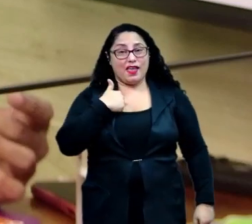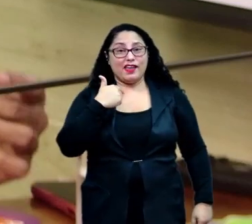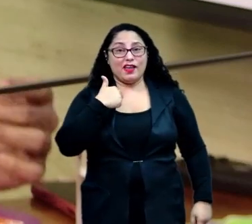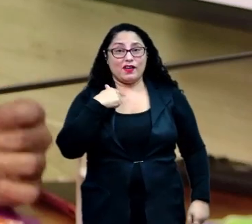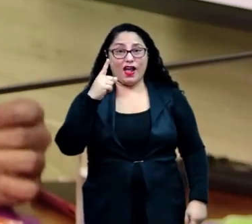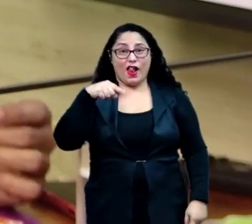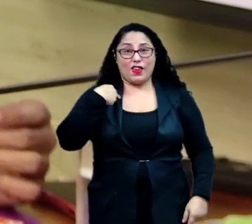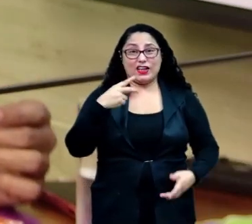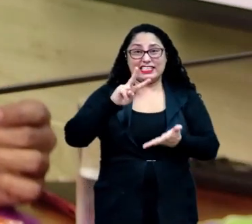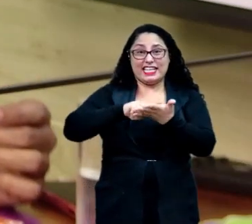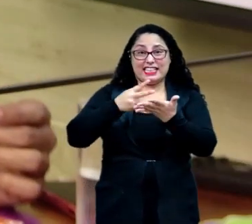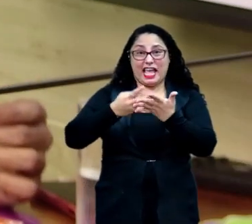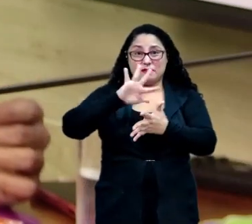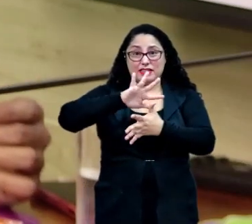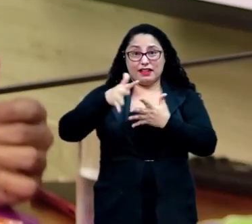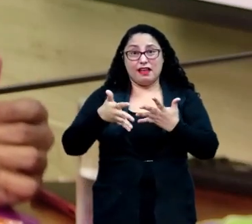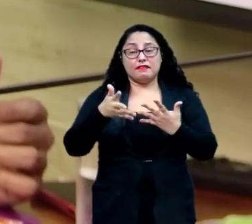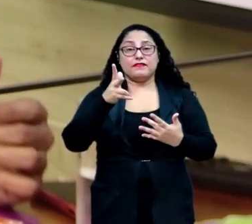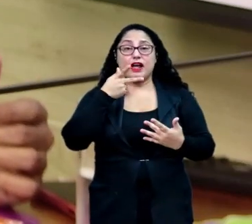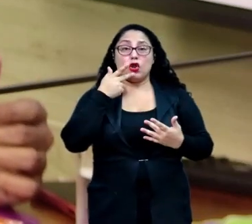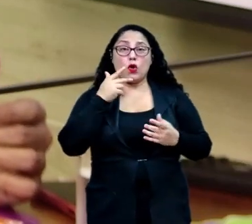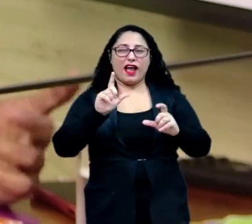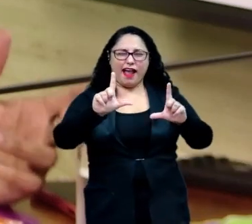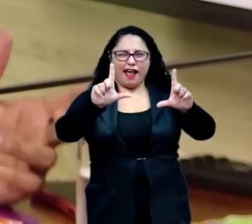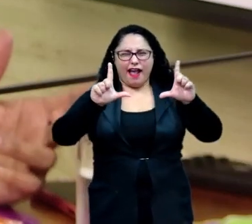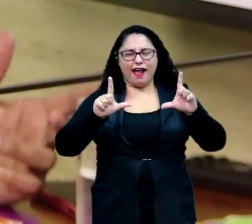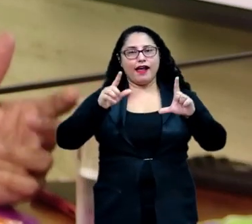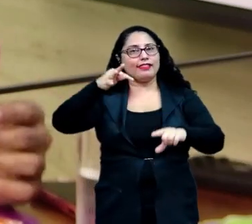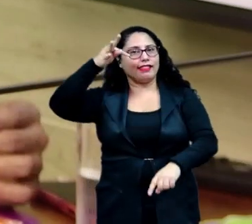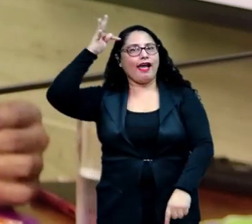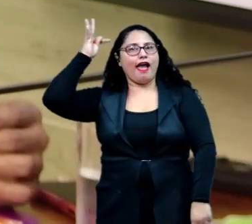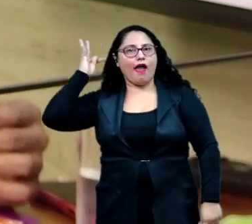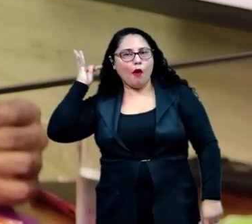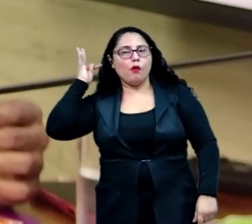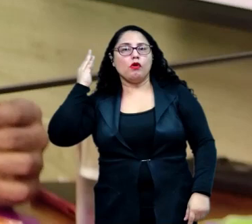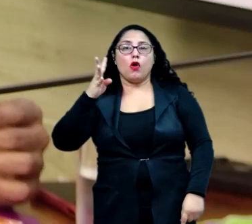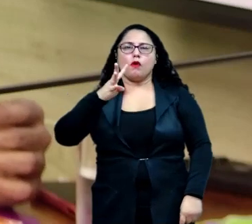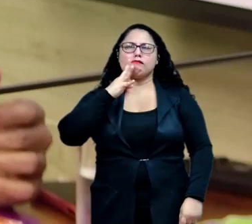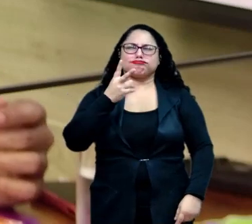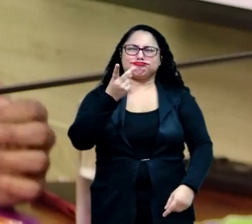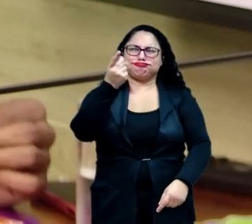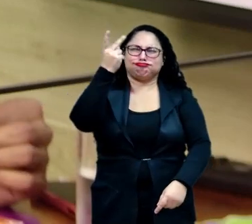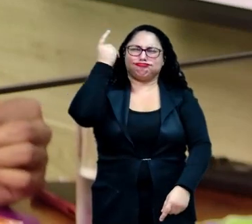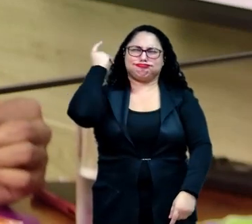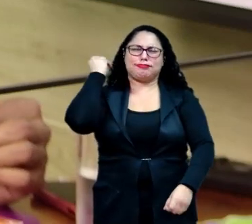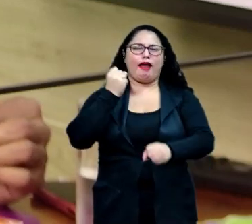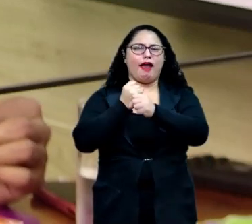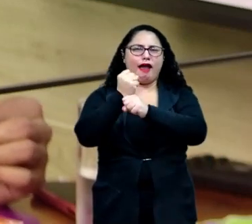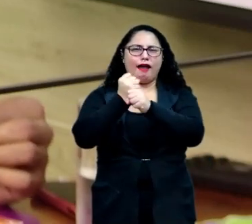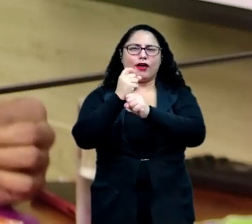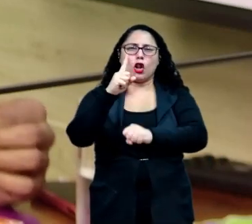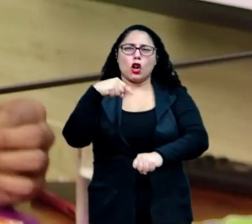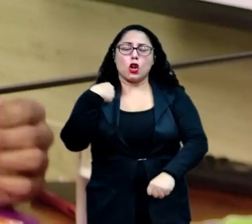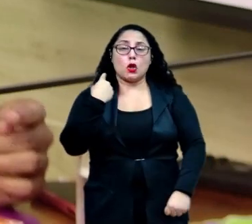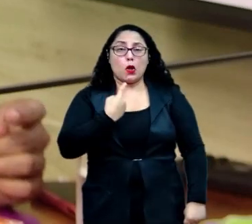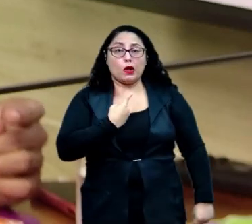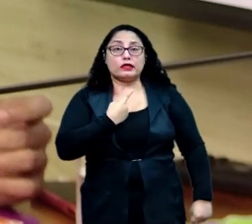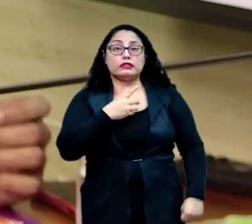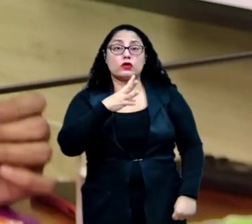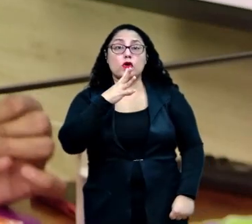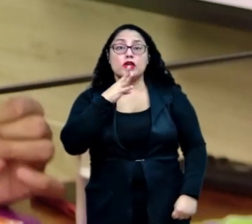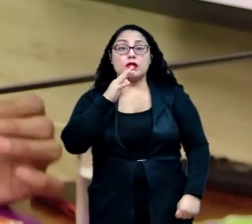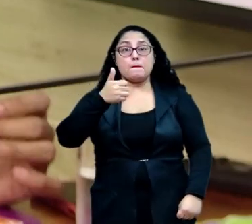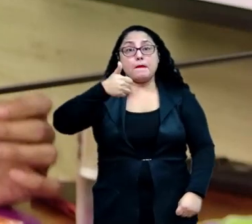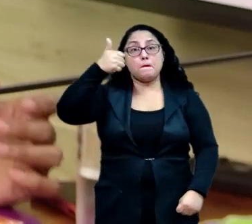A nossa intérprete que vocês estão assistindo aqui nesse quadradinho, a Tael, eu conheço ela há muitos anos e ela conheceu o